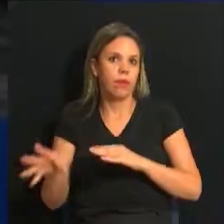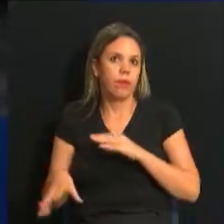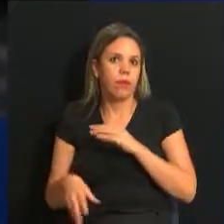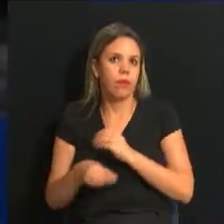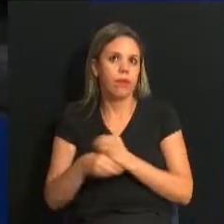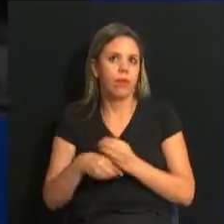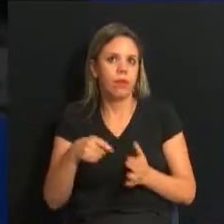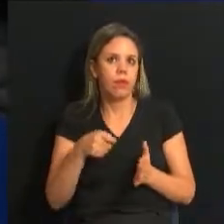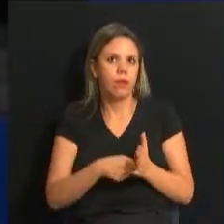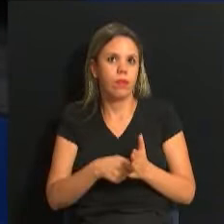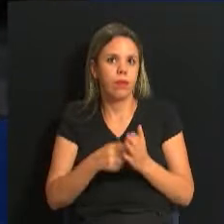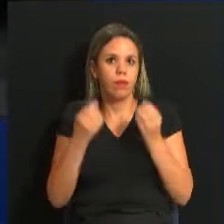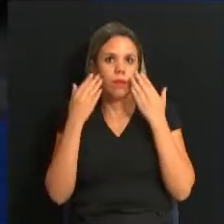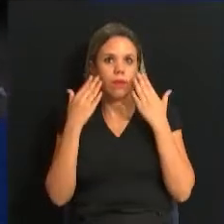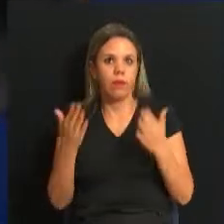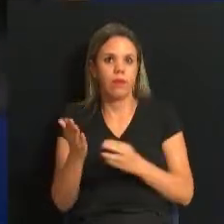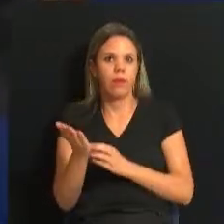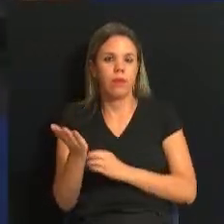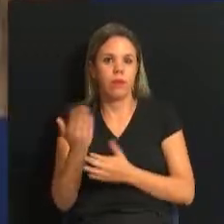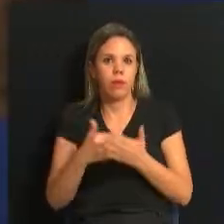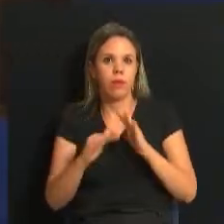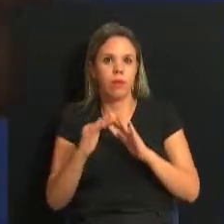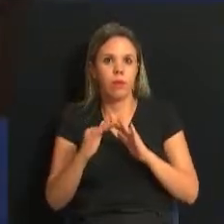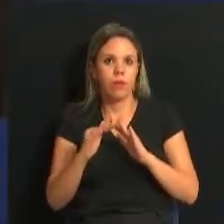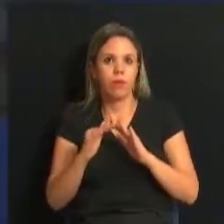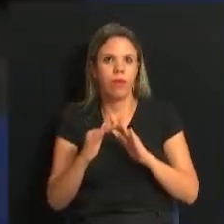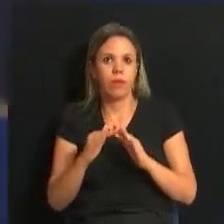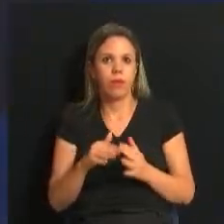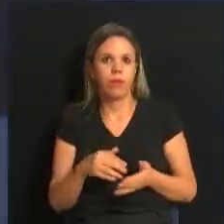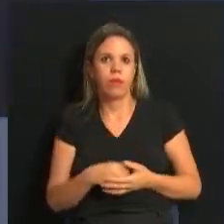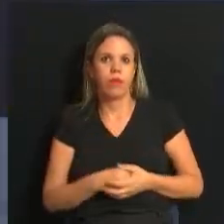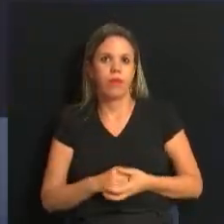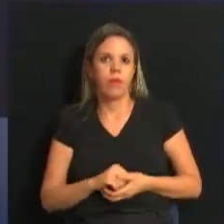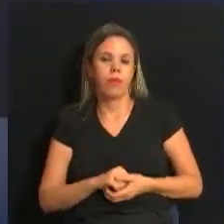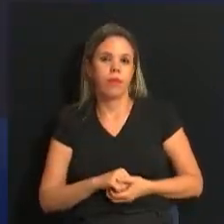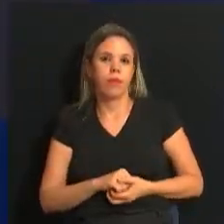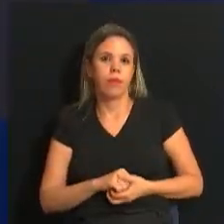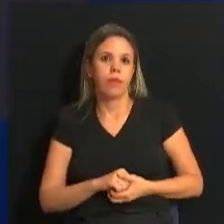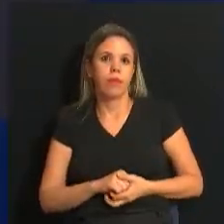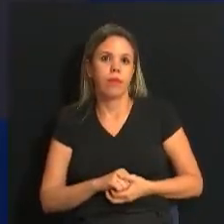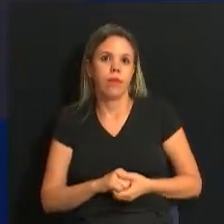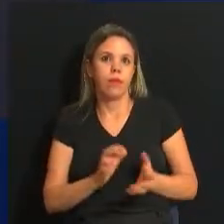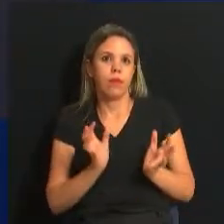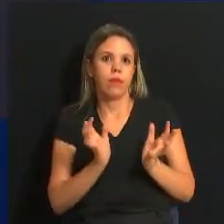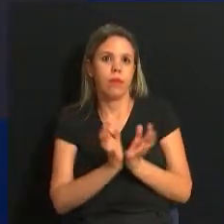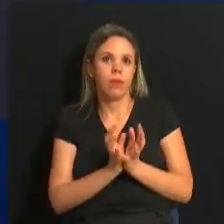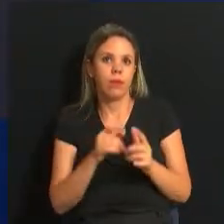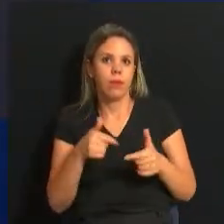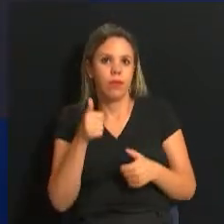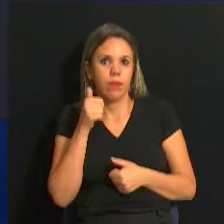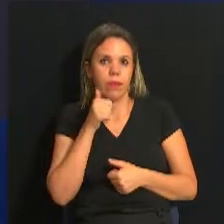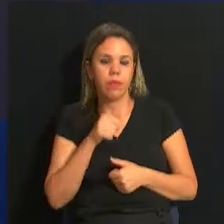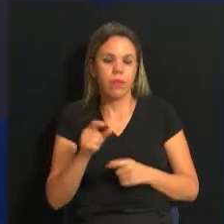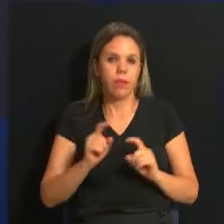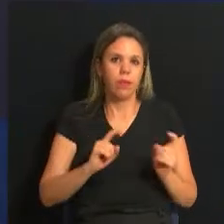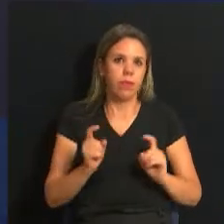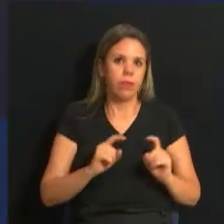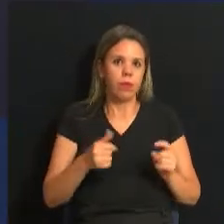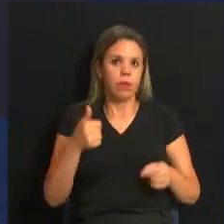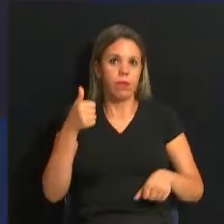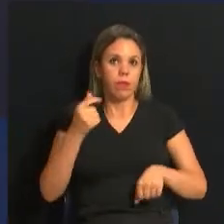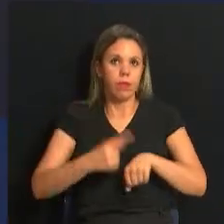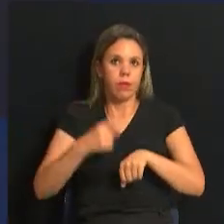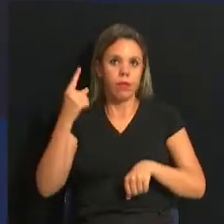de transparência nas escolas públicas do município. Comissão Permanente da Mulher se reúne pela primeira vez